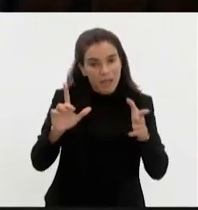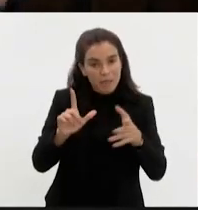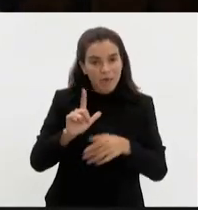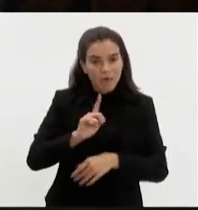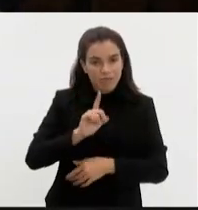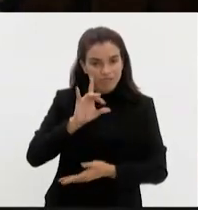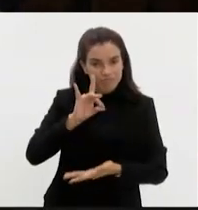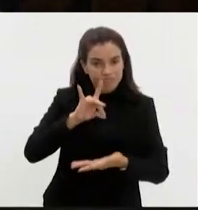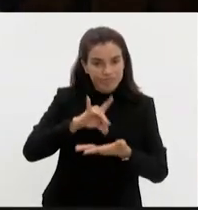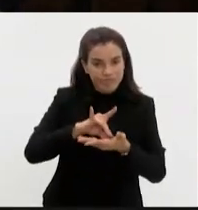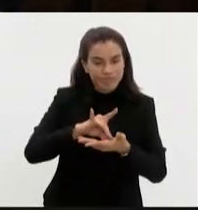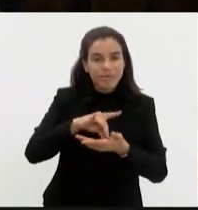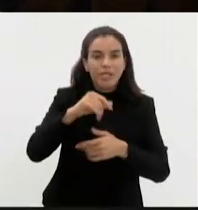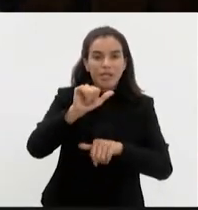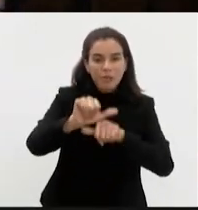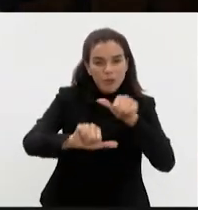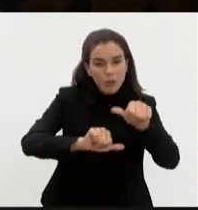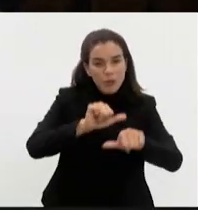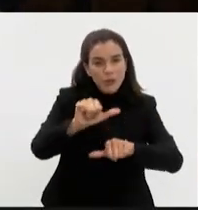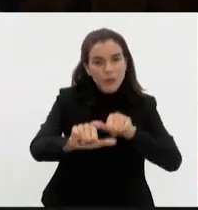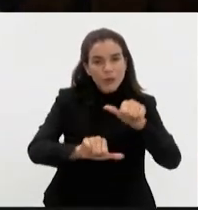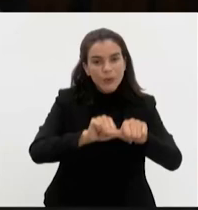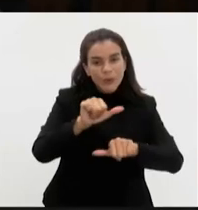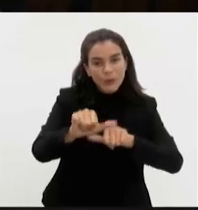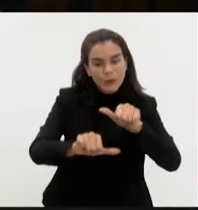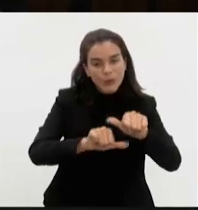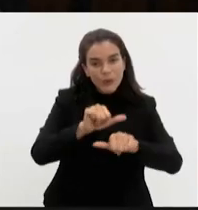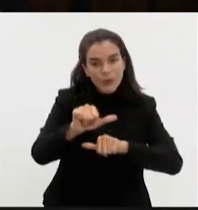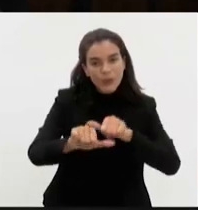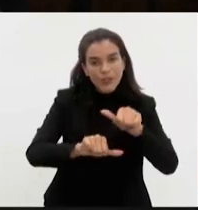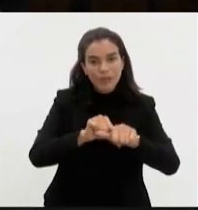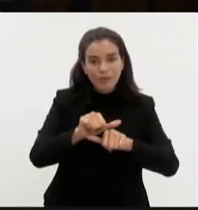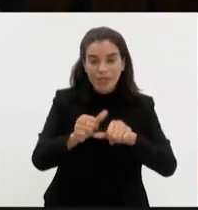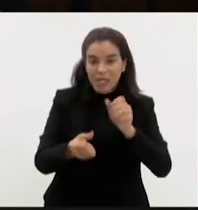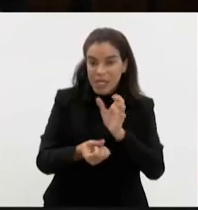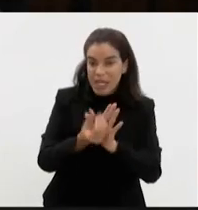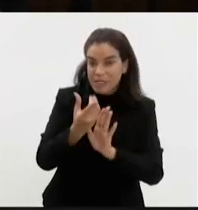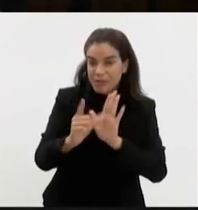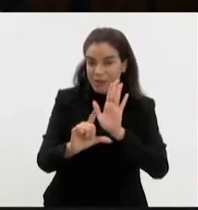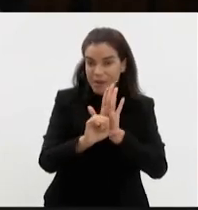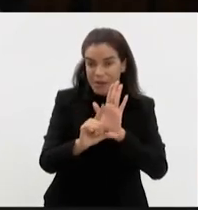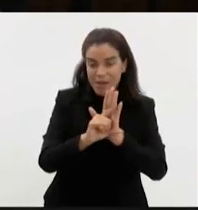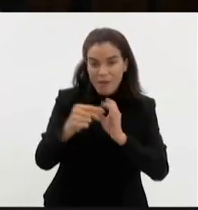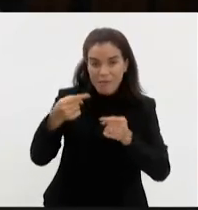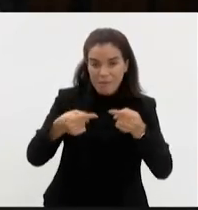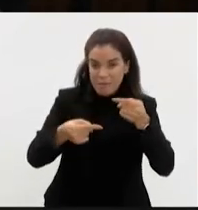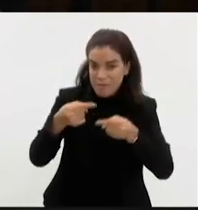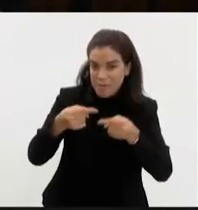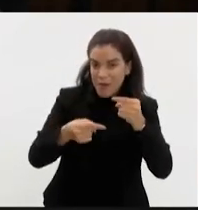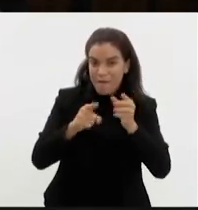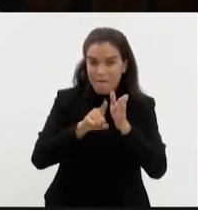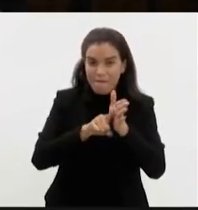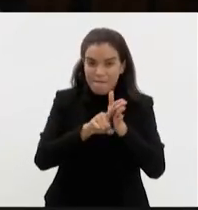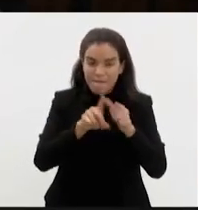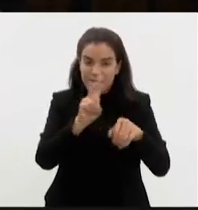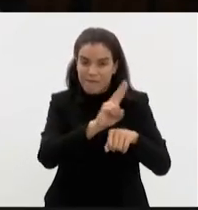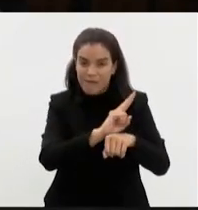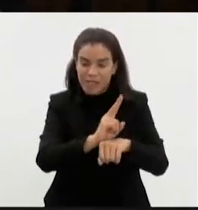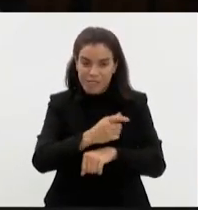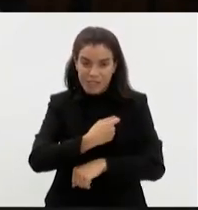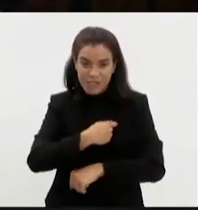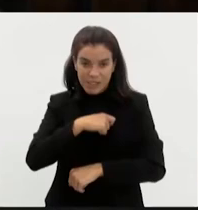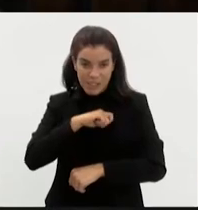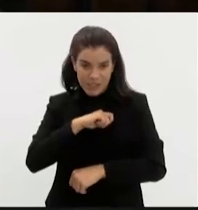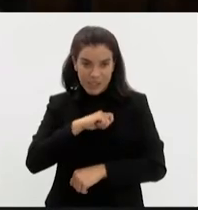afirma e se reproduz por exemplo com edição de leis debates parlamentares fiscalização do